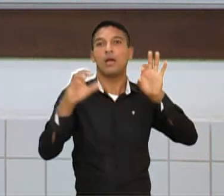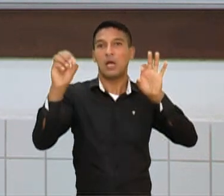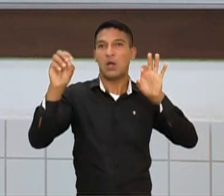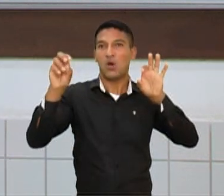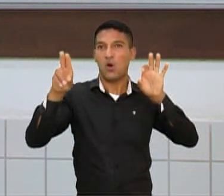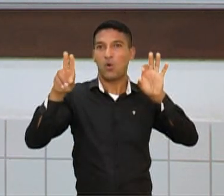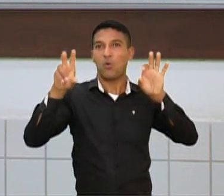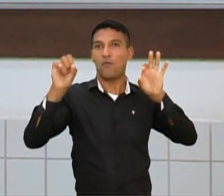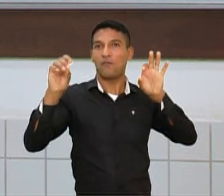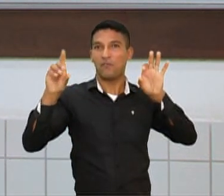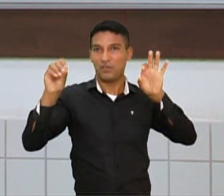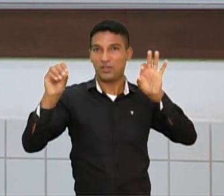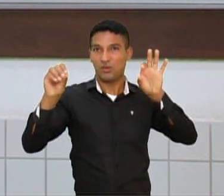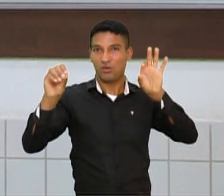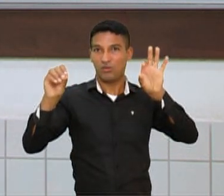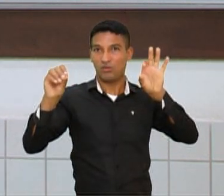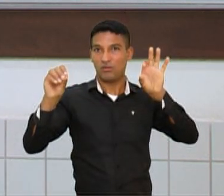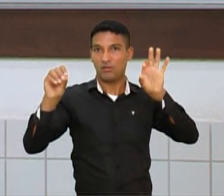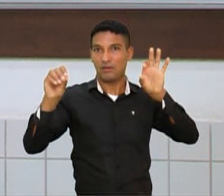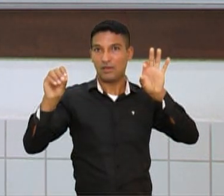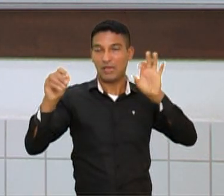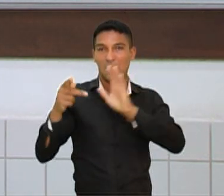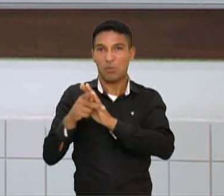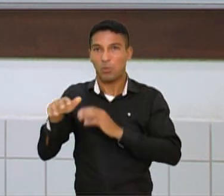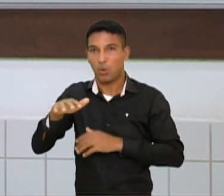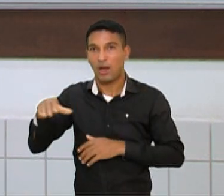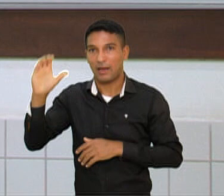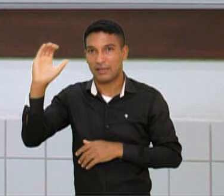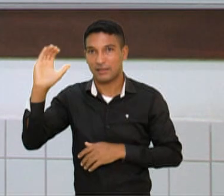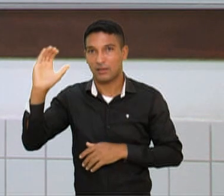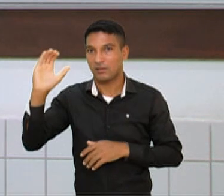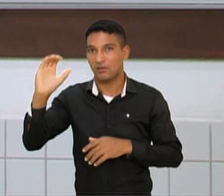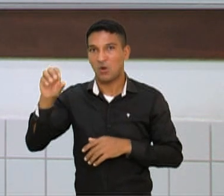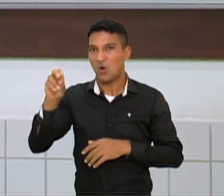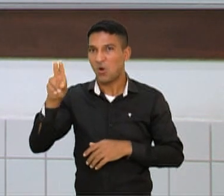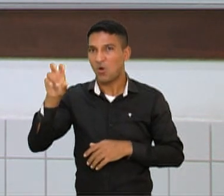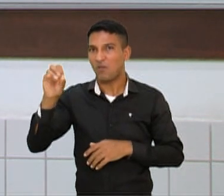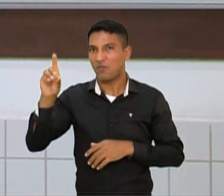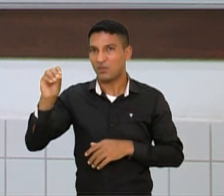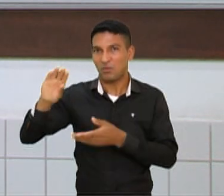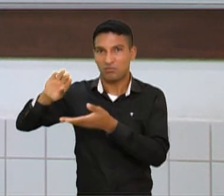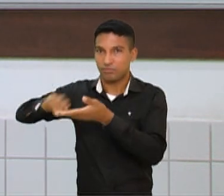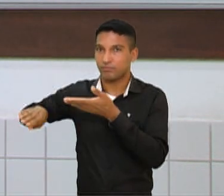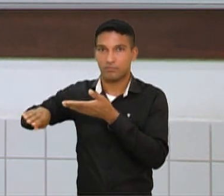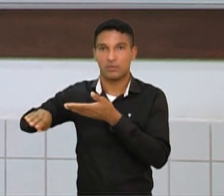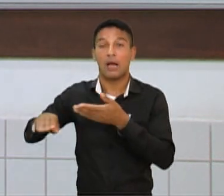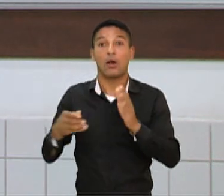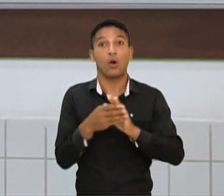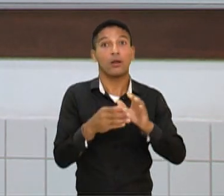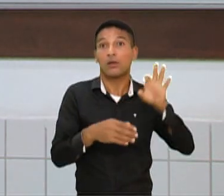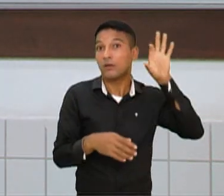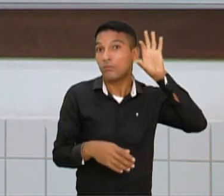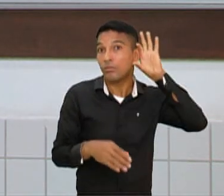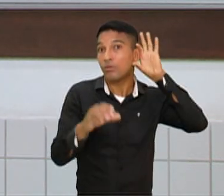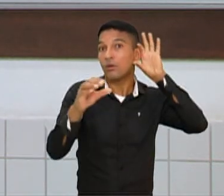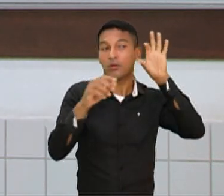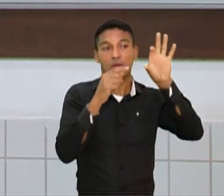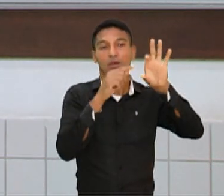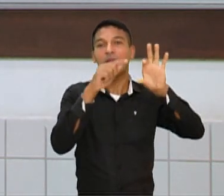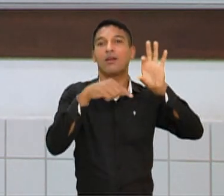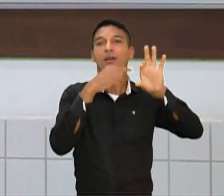como termo científico. Tá? Então, é orelha interna, orelha média e orelha